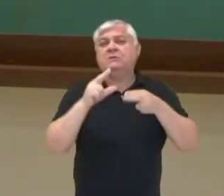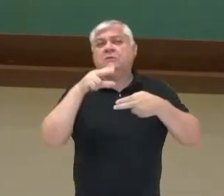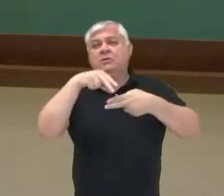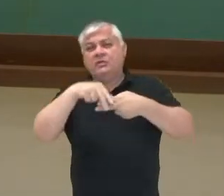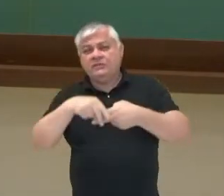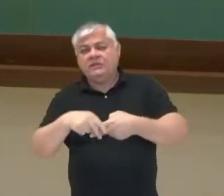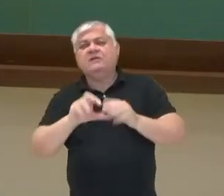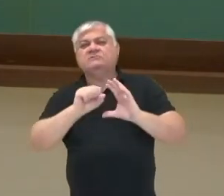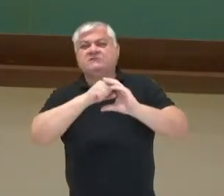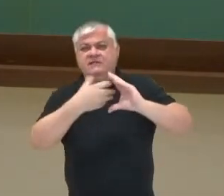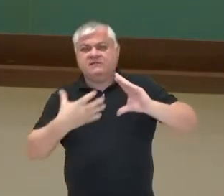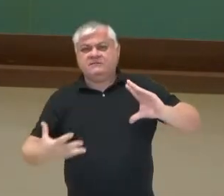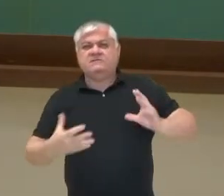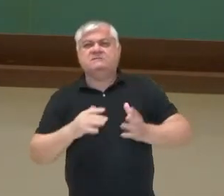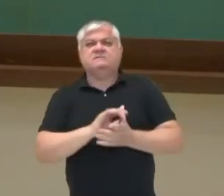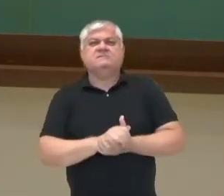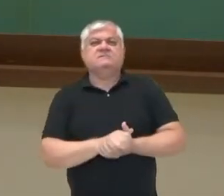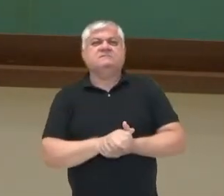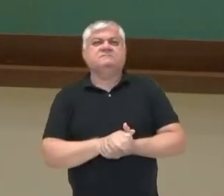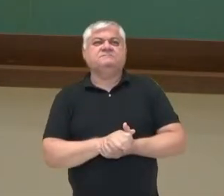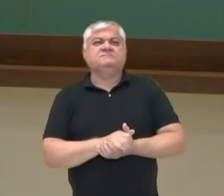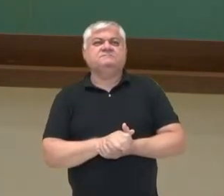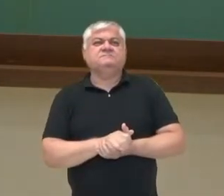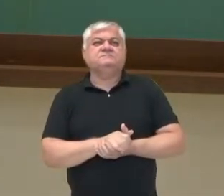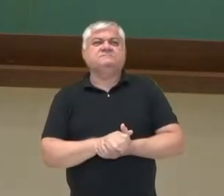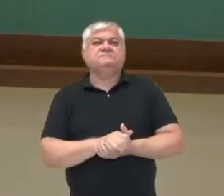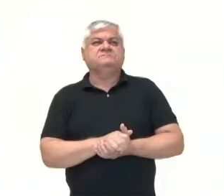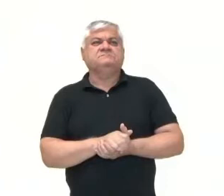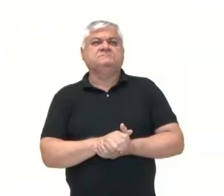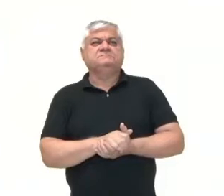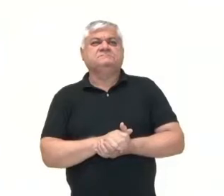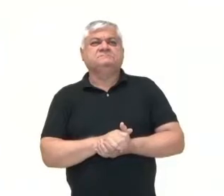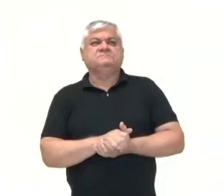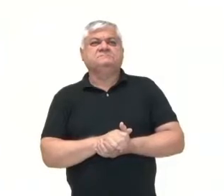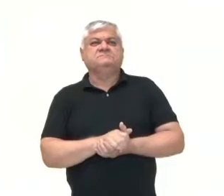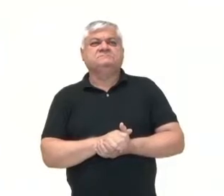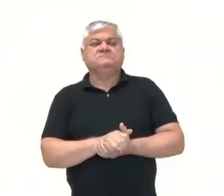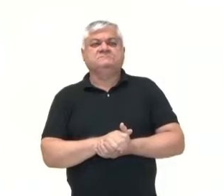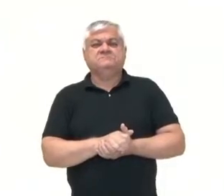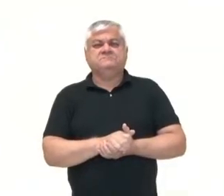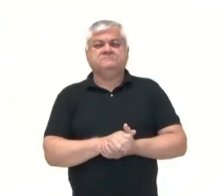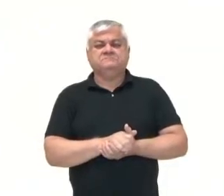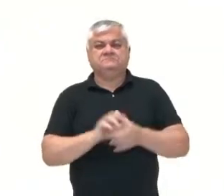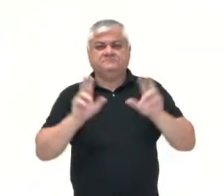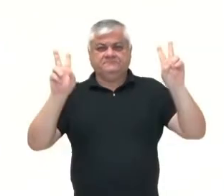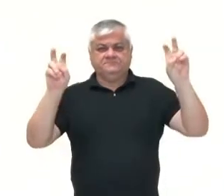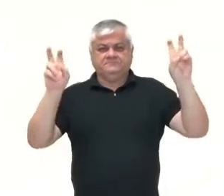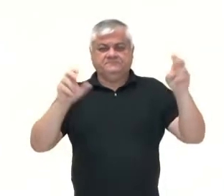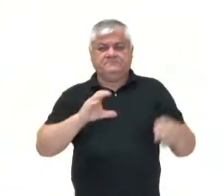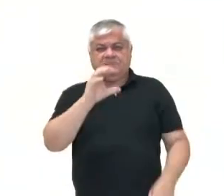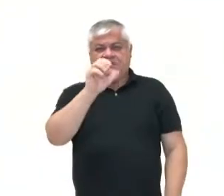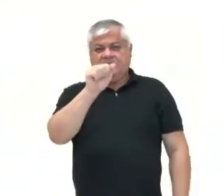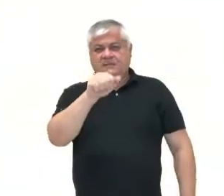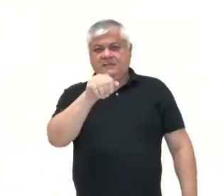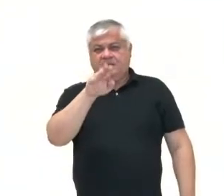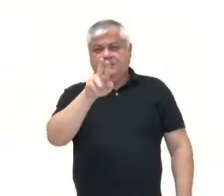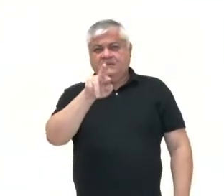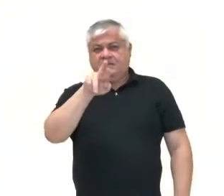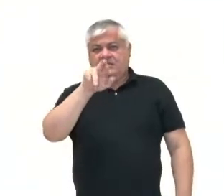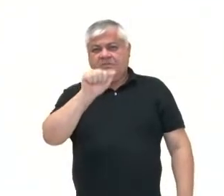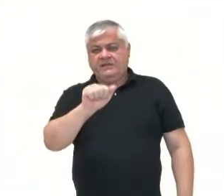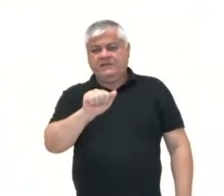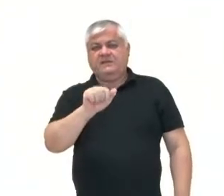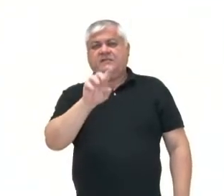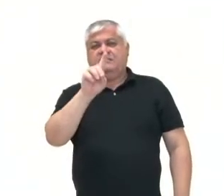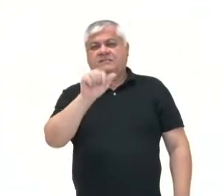e suas características. Vejamos. Olha lá o título: Cabra da Peste,